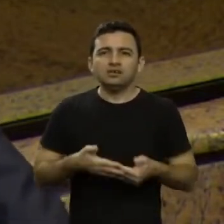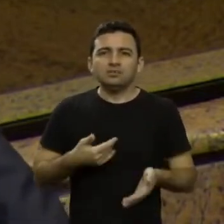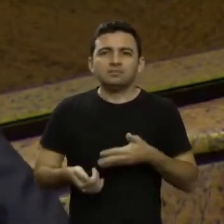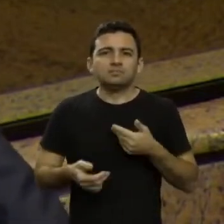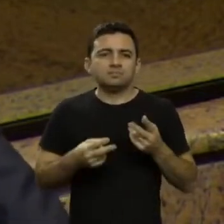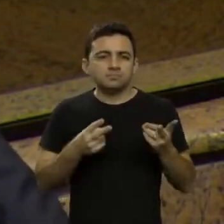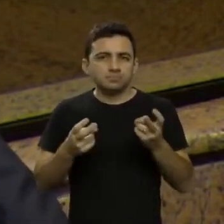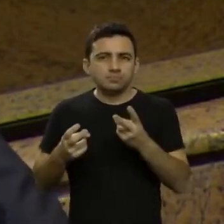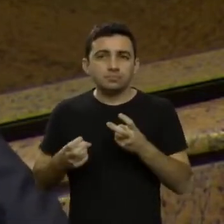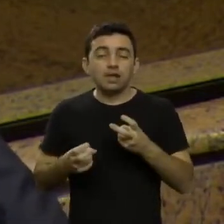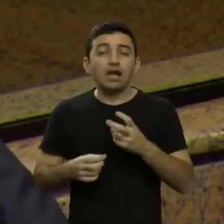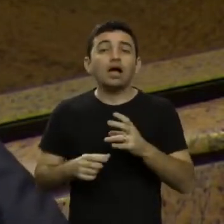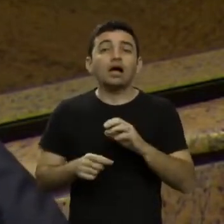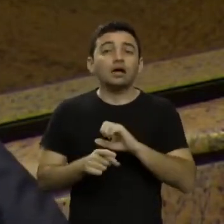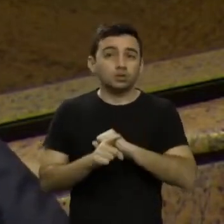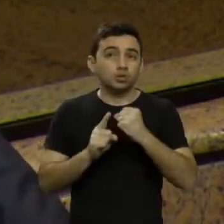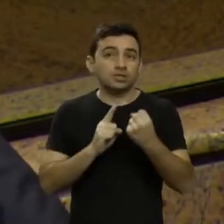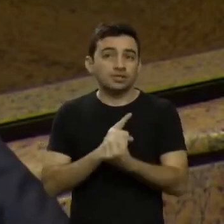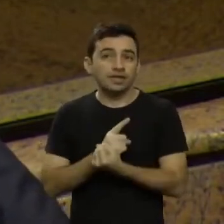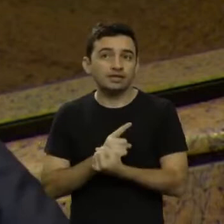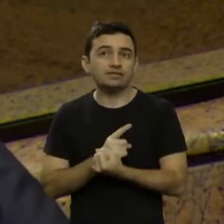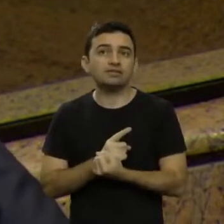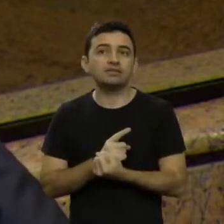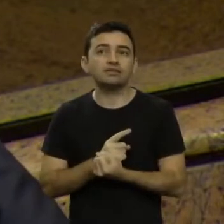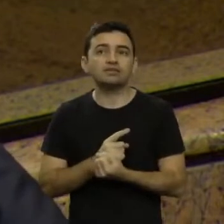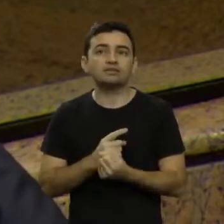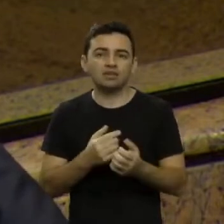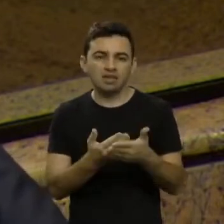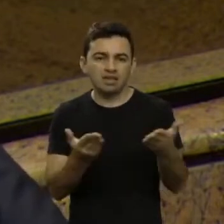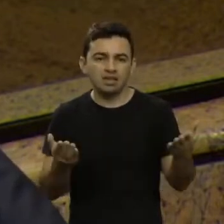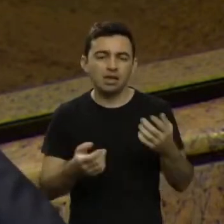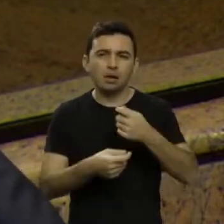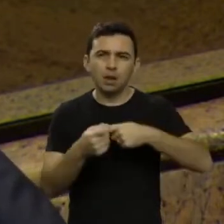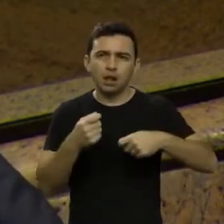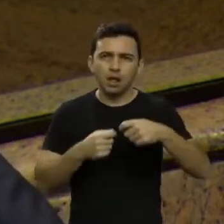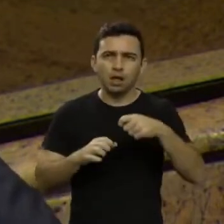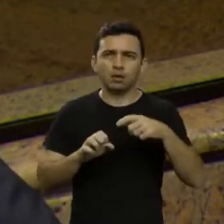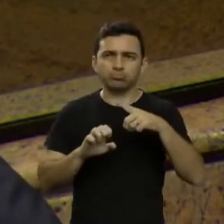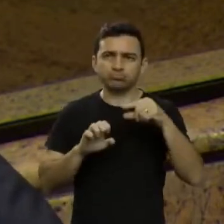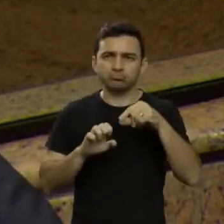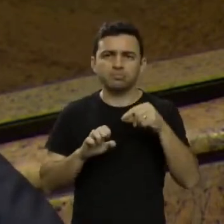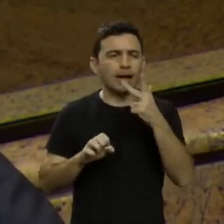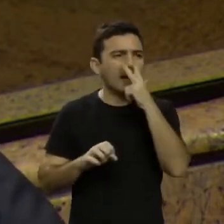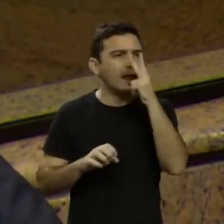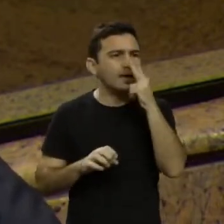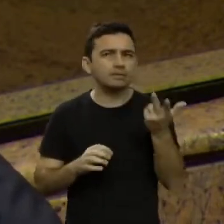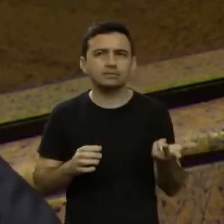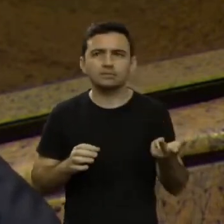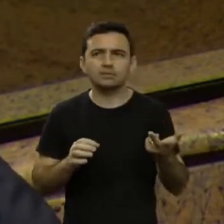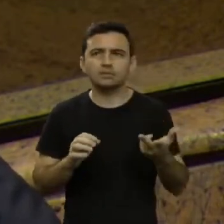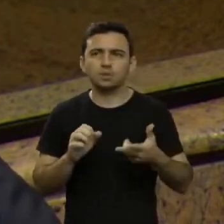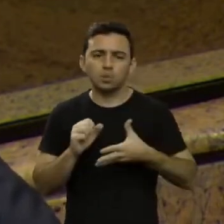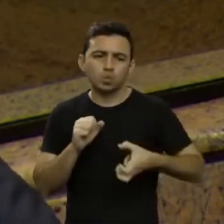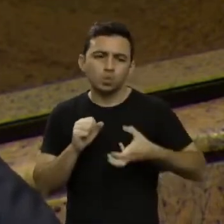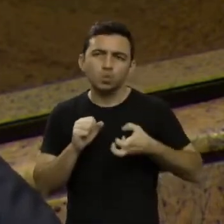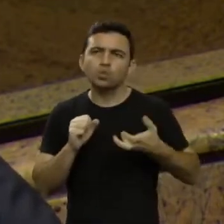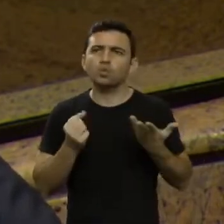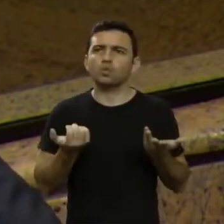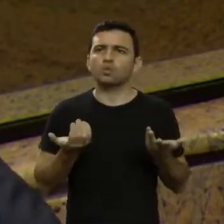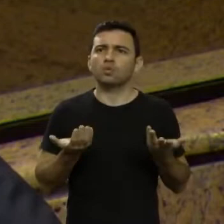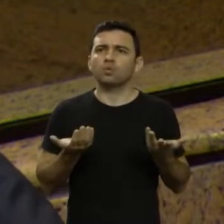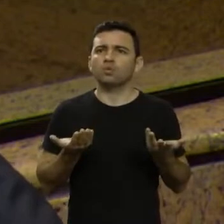a sociedade e quem empreende como algo a ser parasitado, vê a sociedade